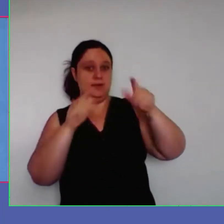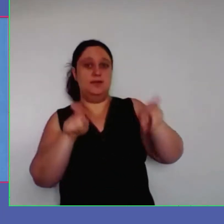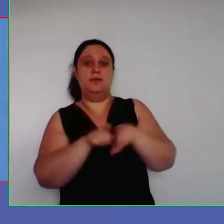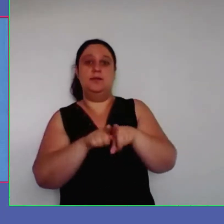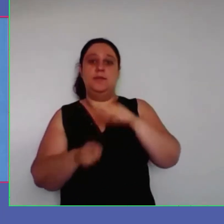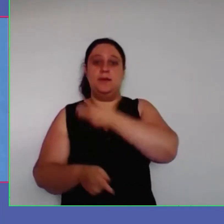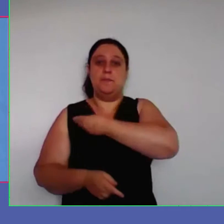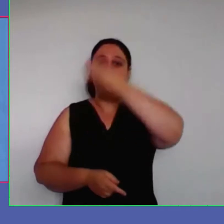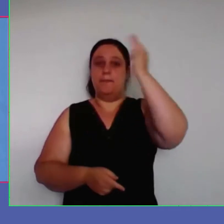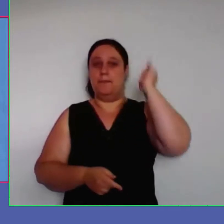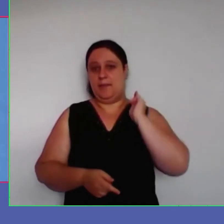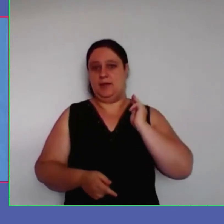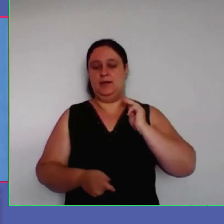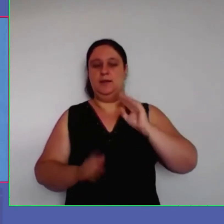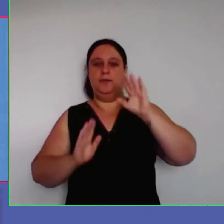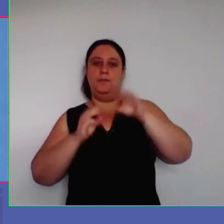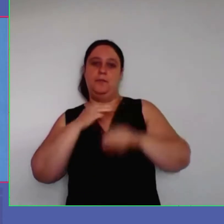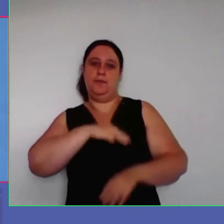18.